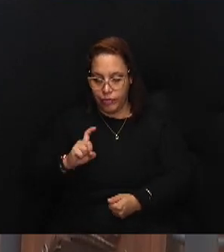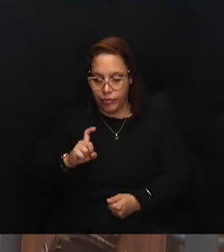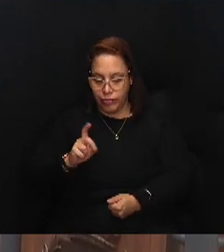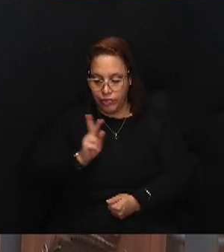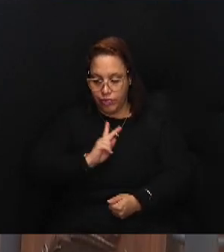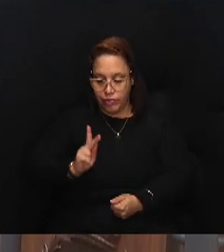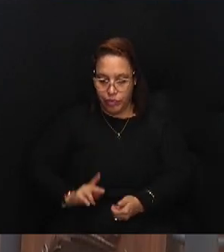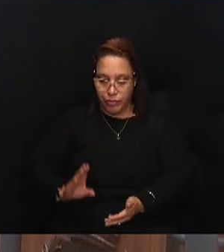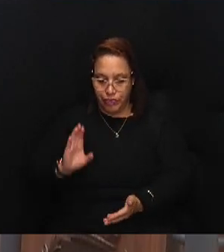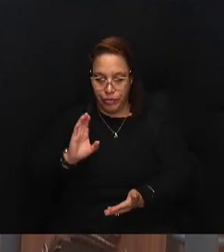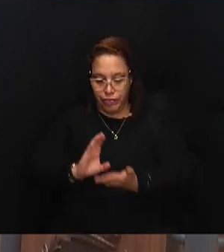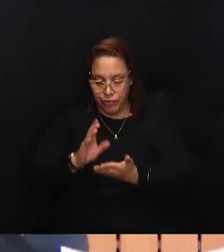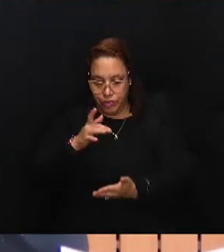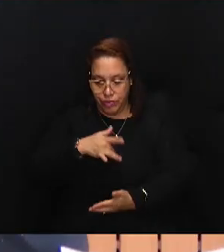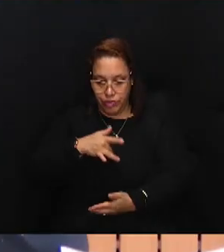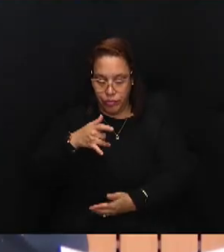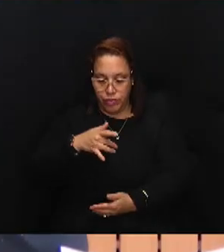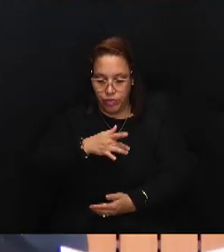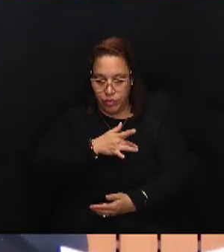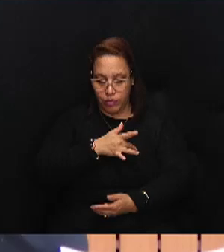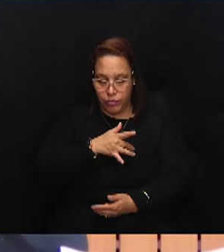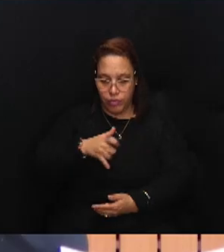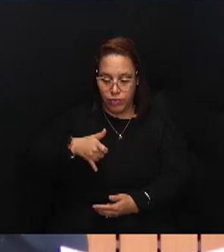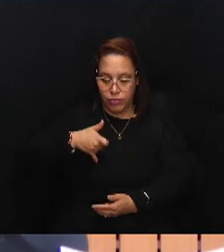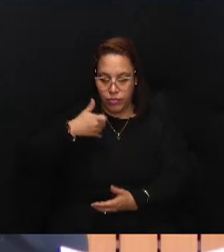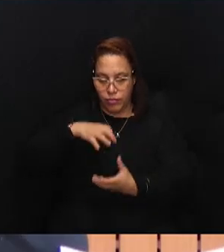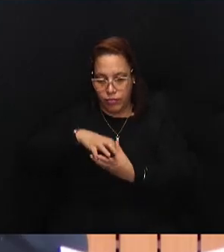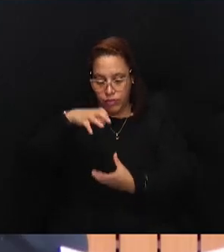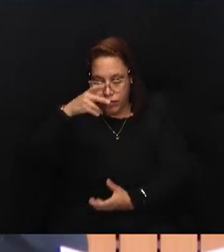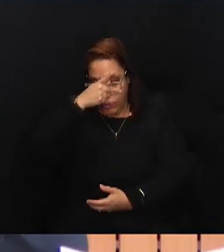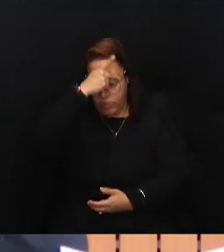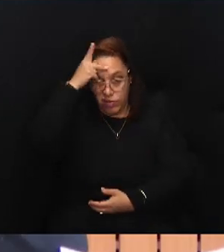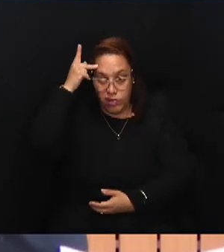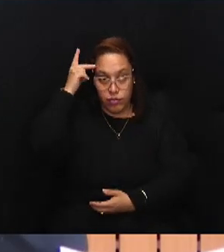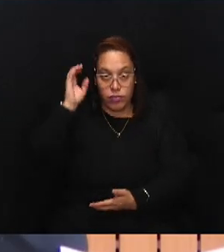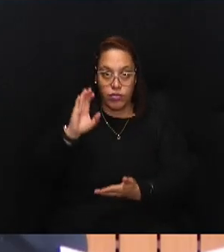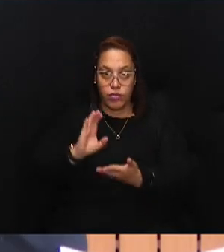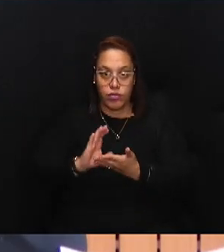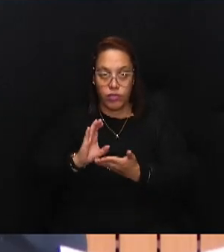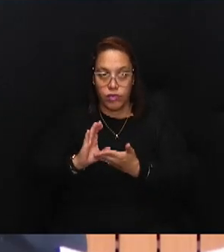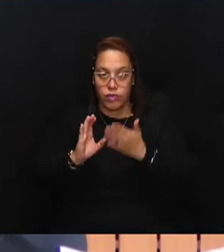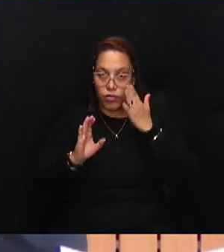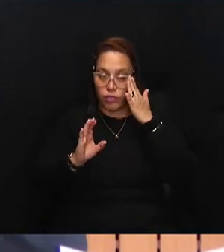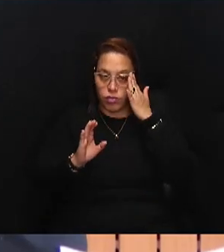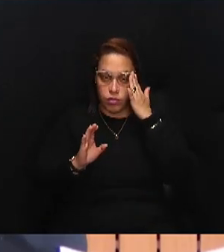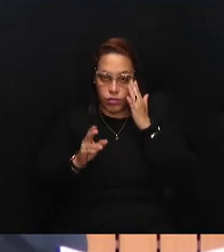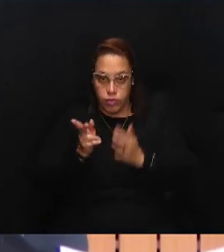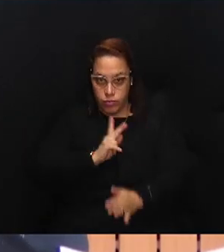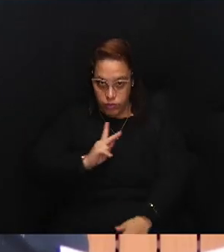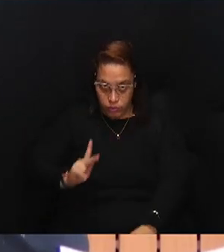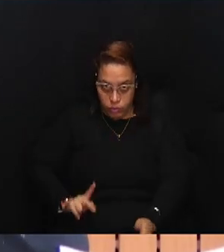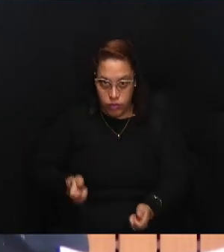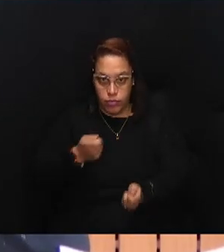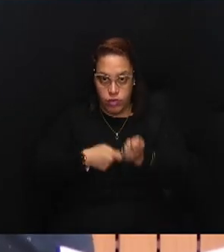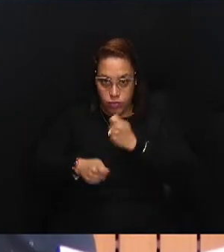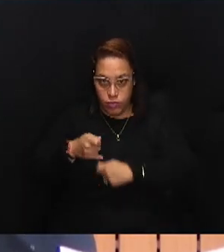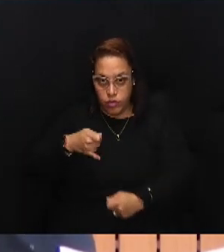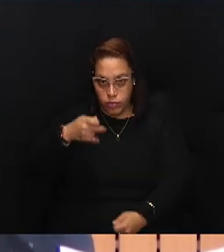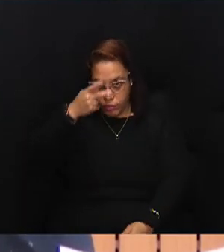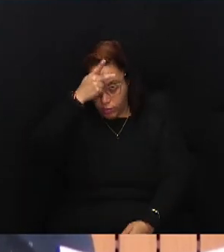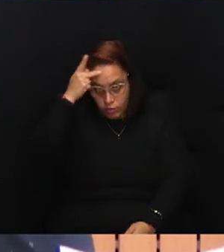Conselho Municipal do Idoso, sou atualmente membro do Conselho Municipal e atualmente sou presidente da Associação dos